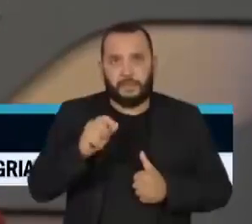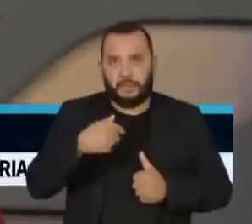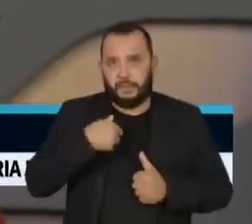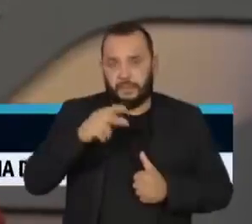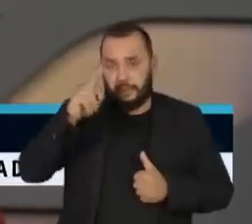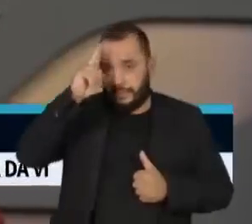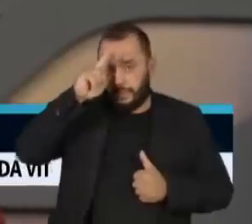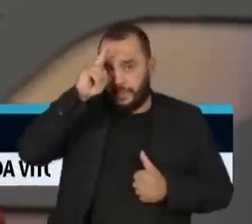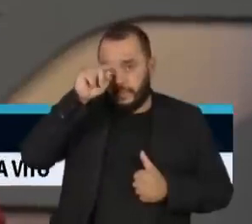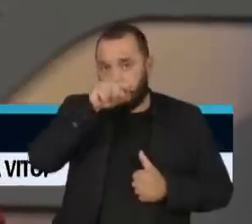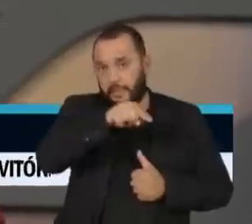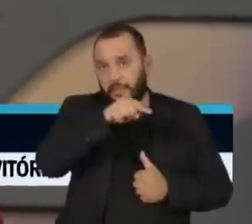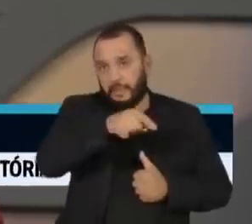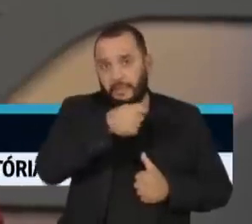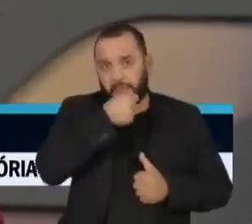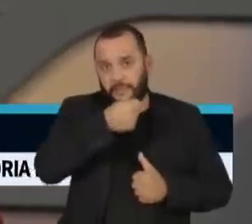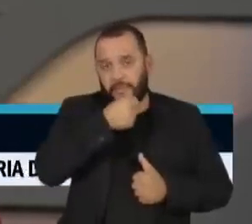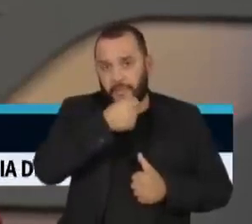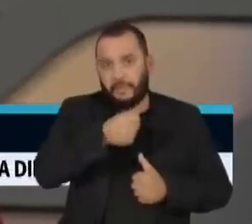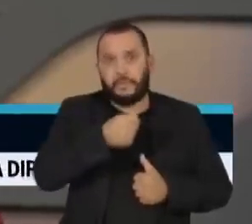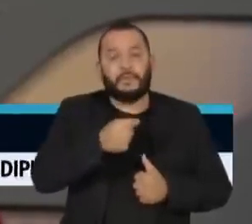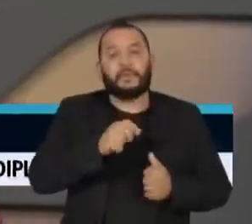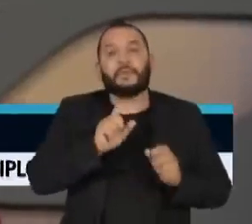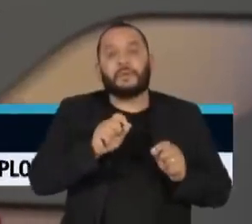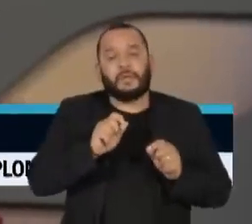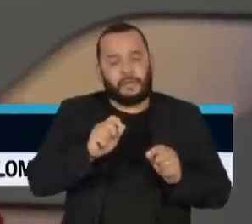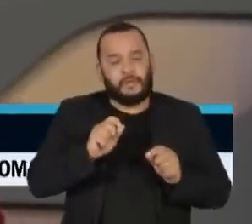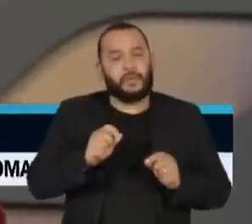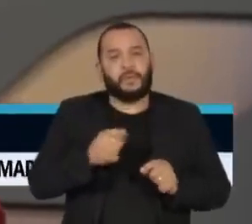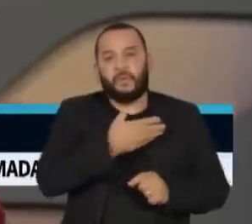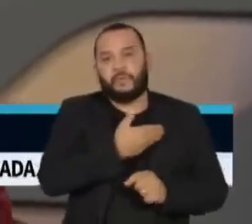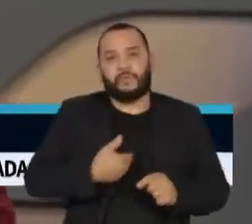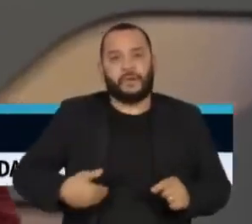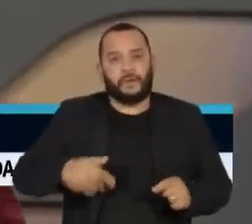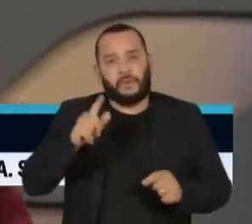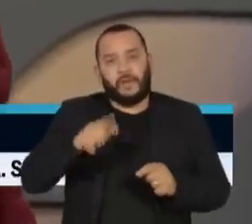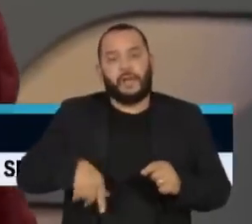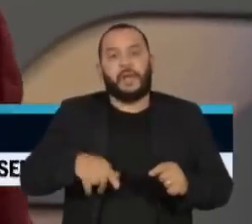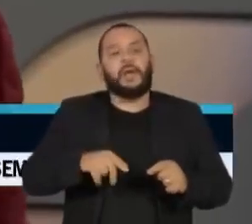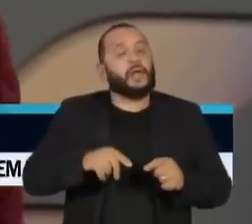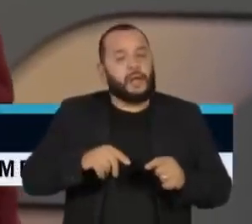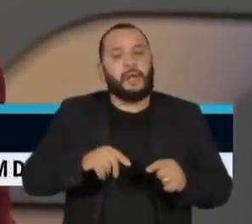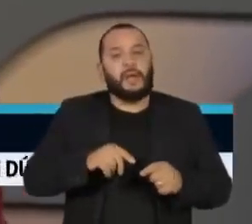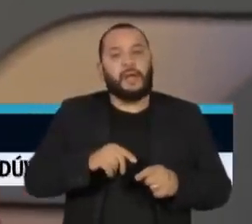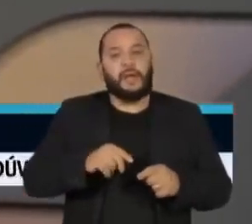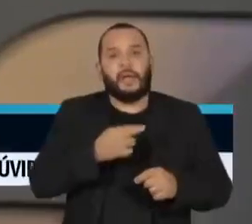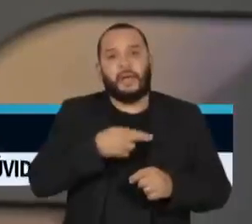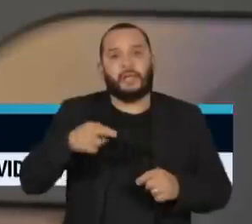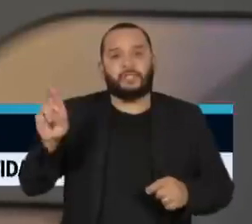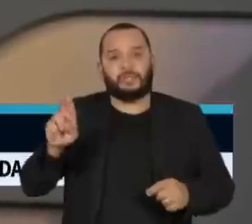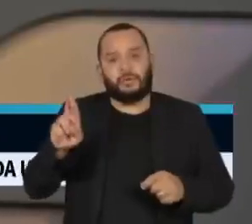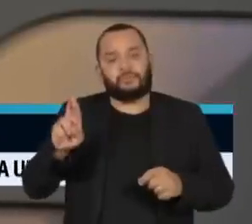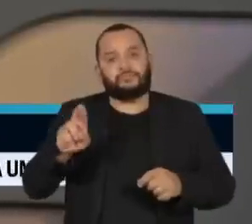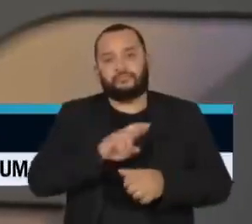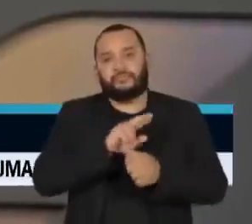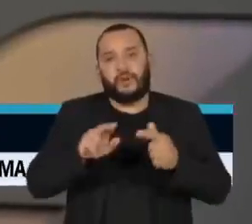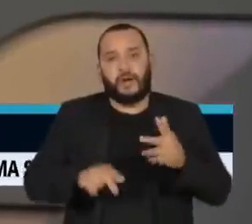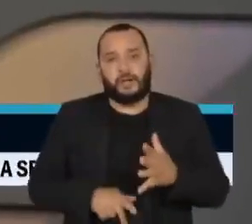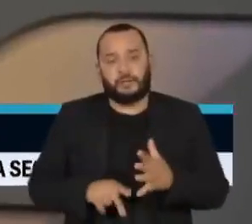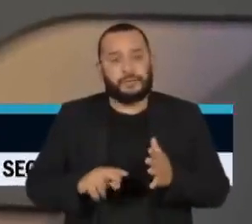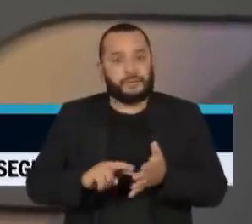pelo entrevistado, o Estado é laico. O que significa isso? Significa que o Estado deve